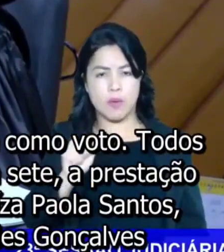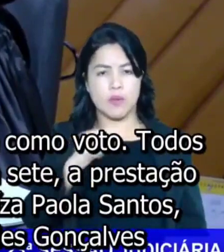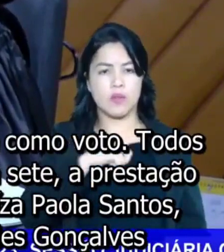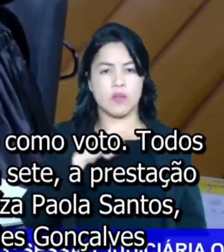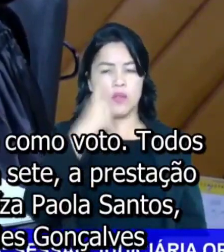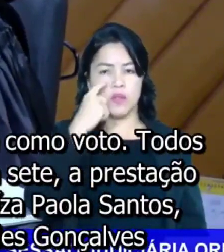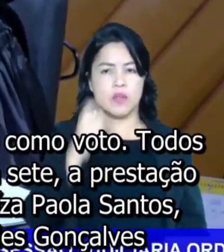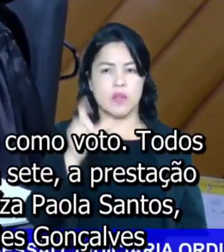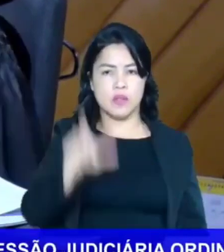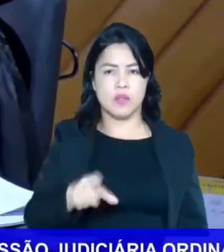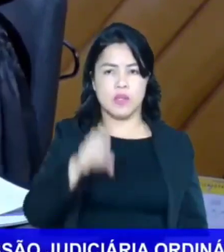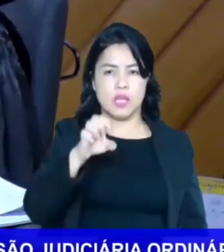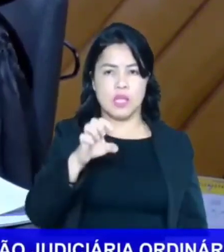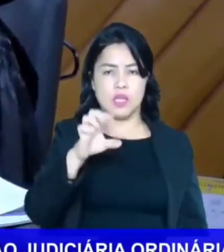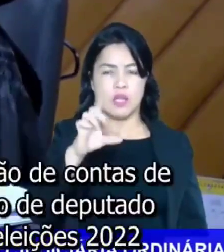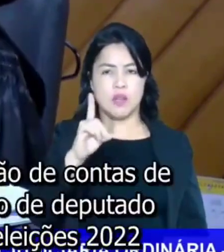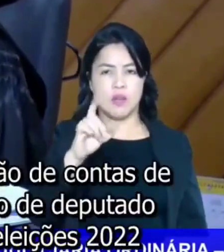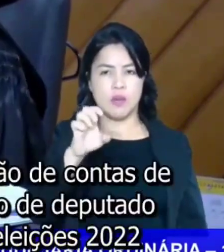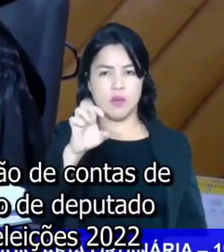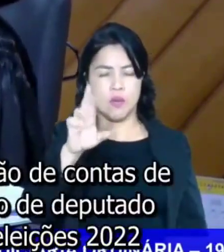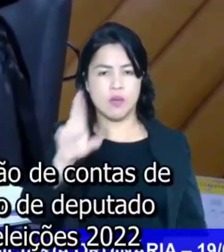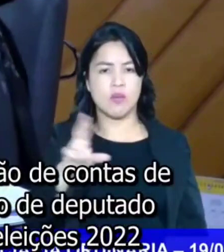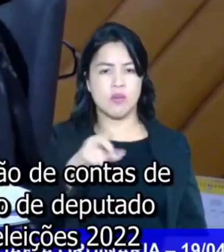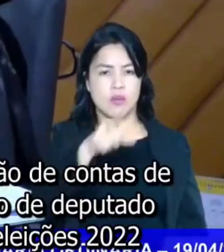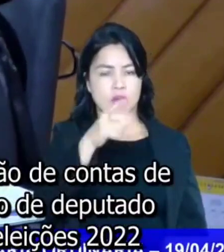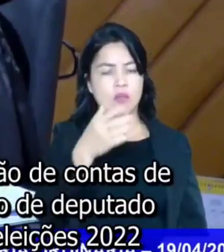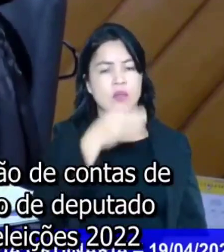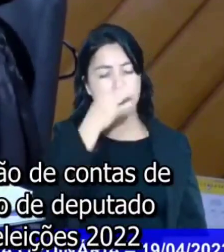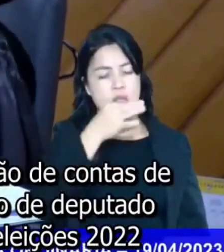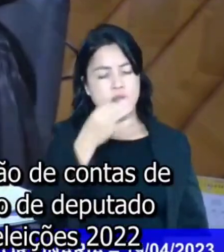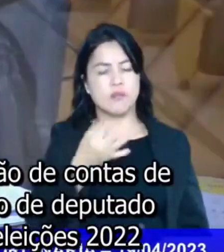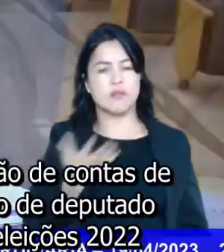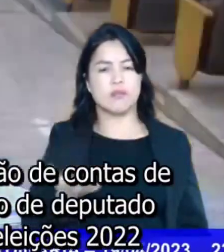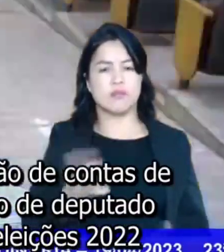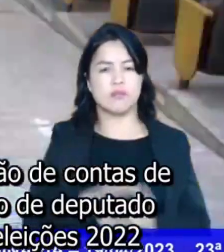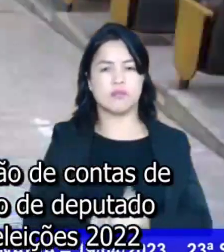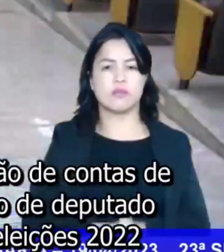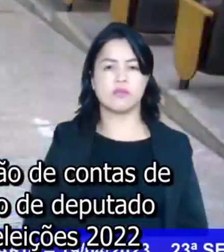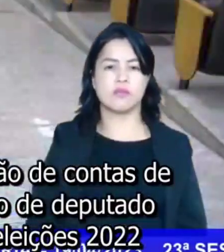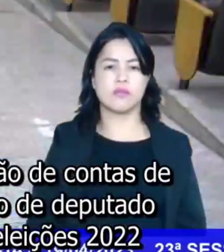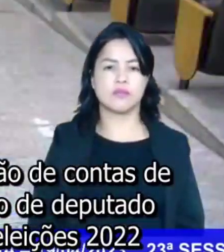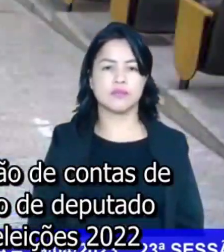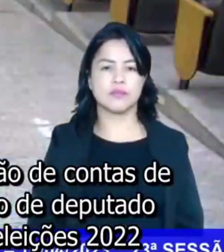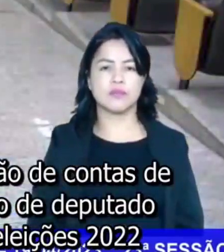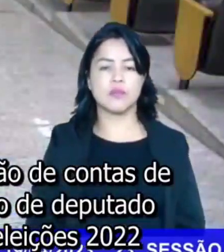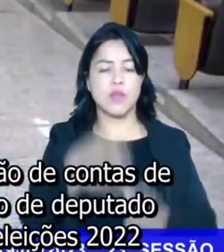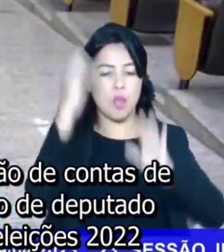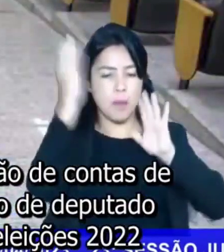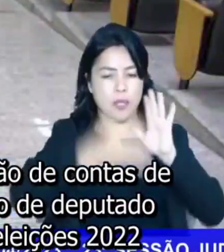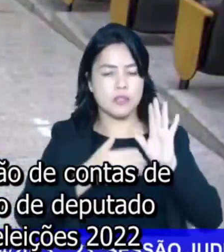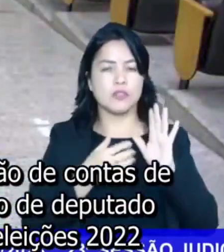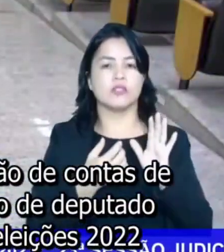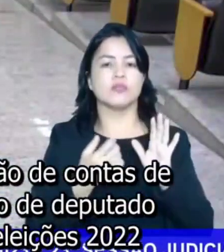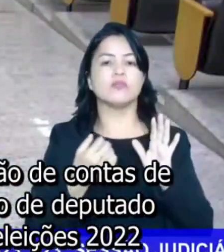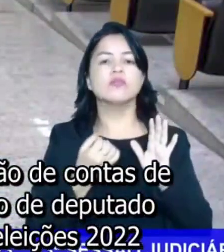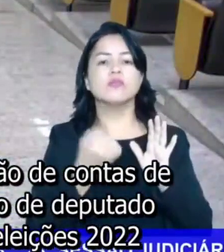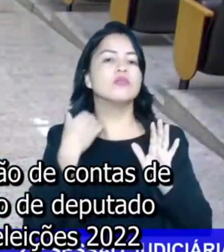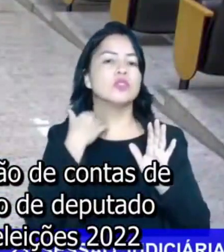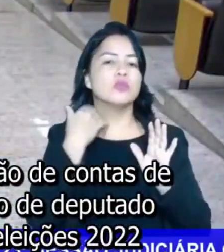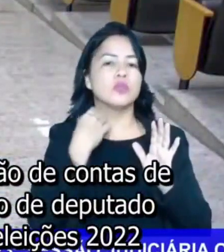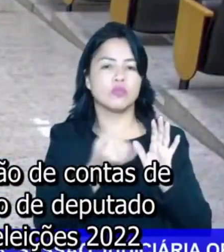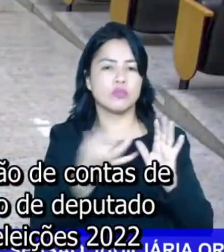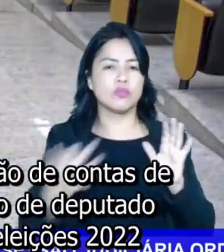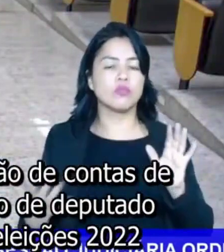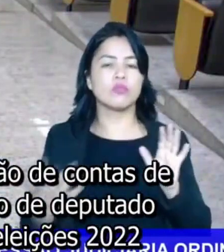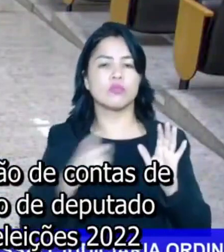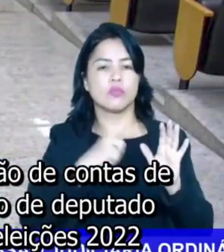Afonso Mendes Gonçalves. Vossa Excelência está com a palavra, doutora. Prestação de contas de Helder Afonso Mendes